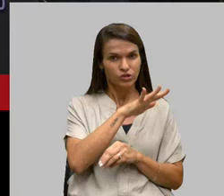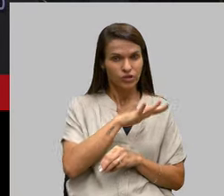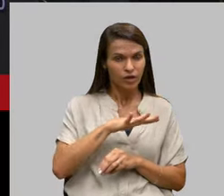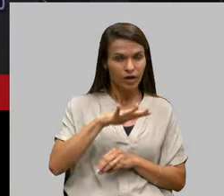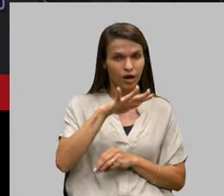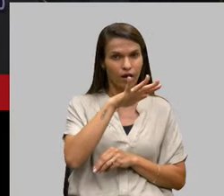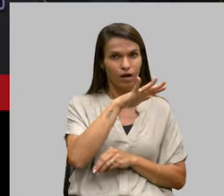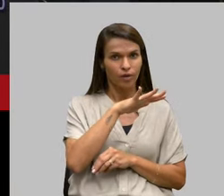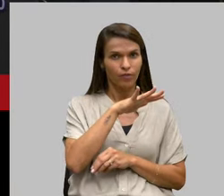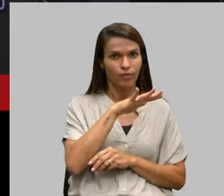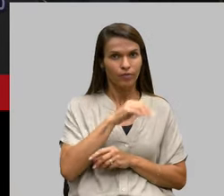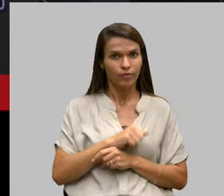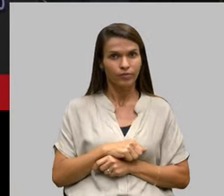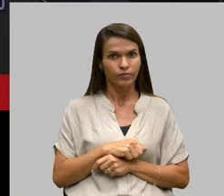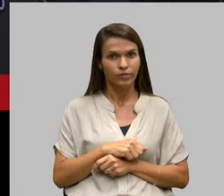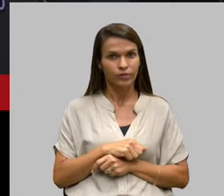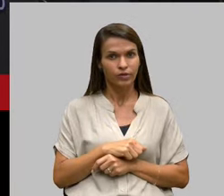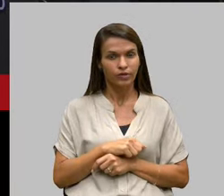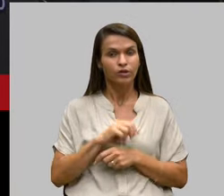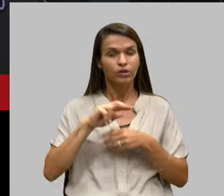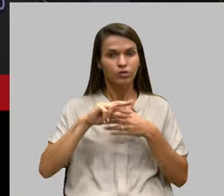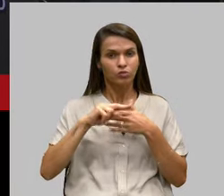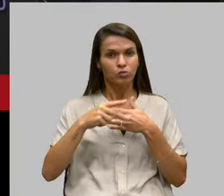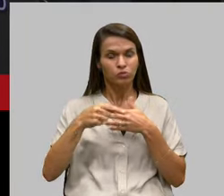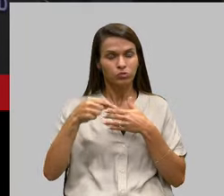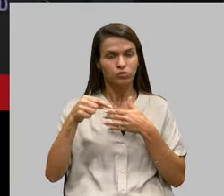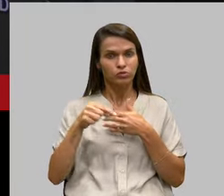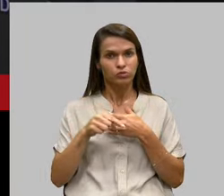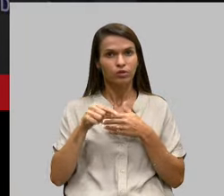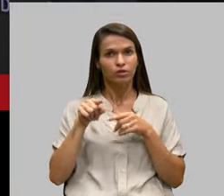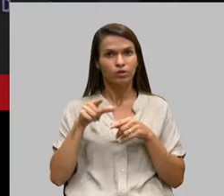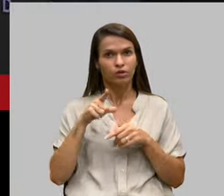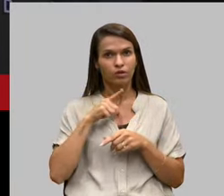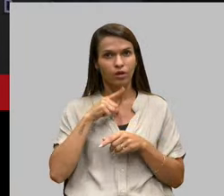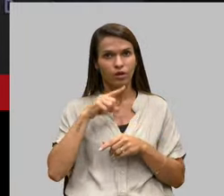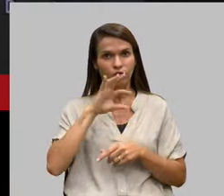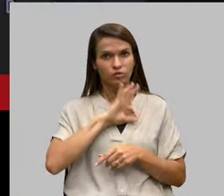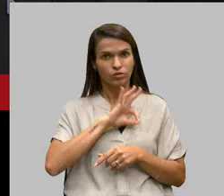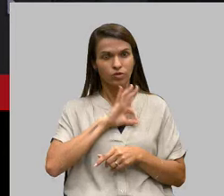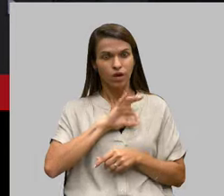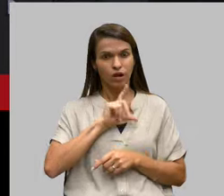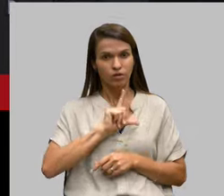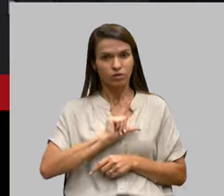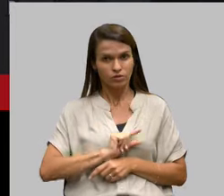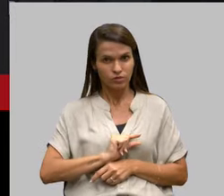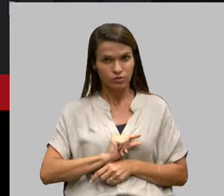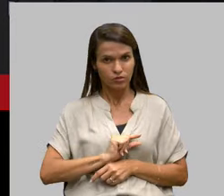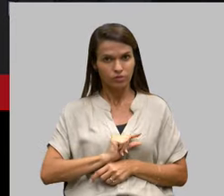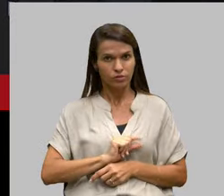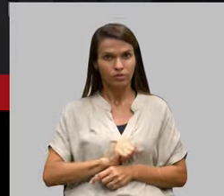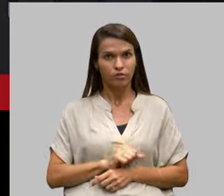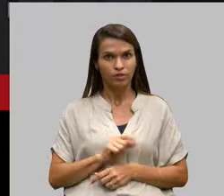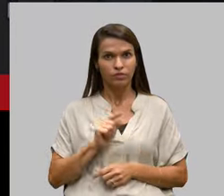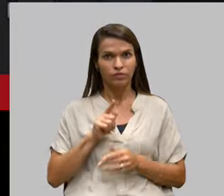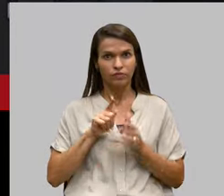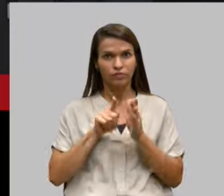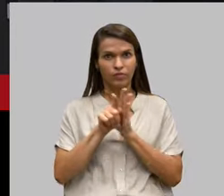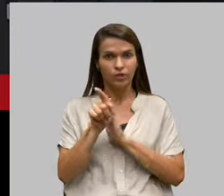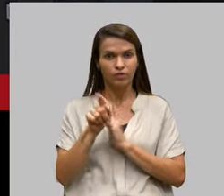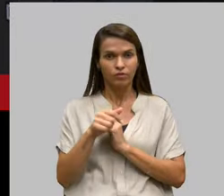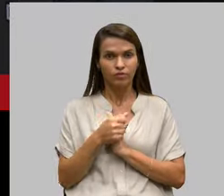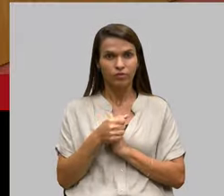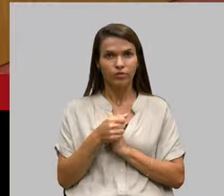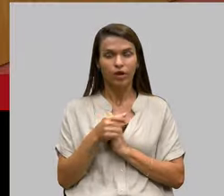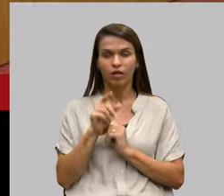e em consequência disso ter o salário reduzido essa que foi a pergunta reduz não há que se manter